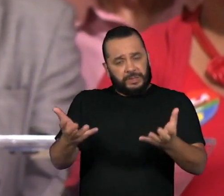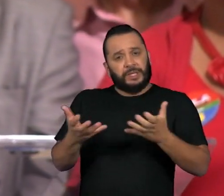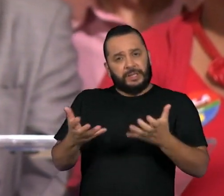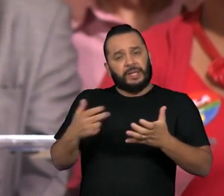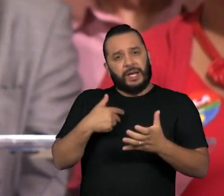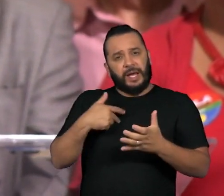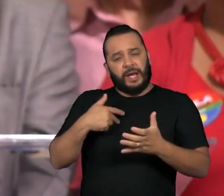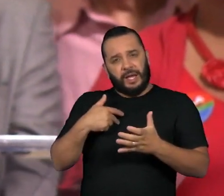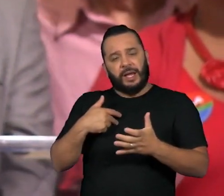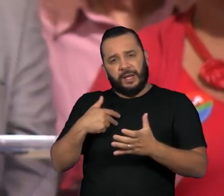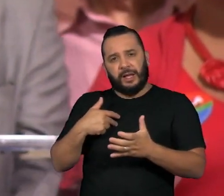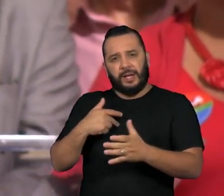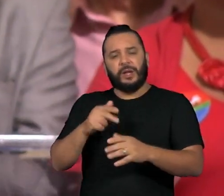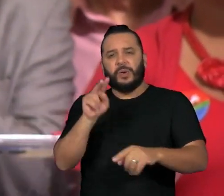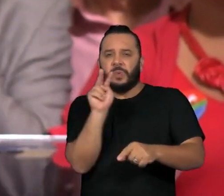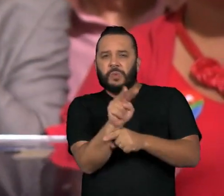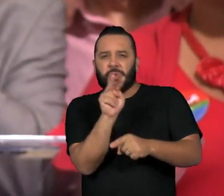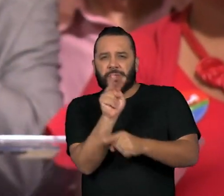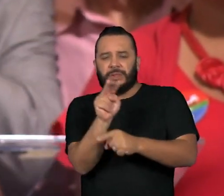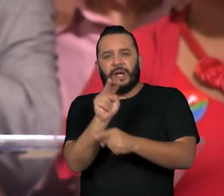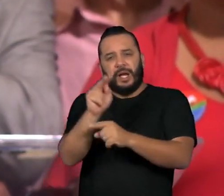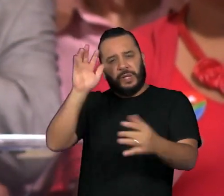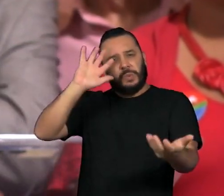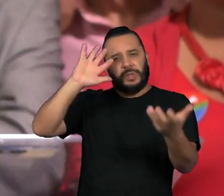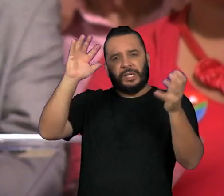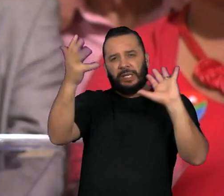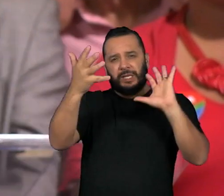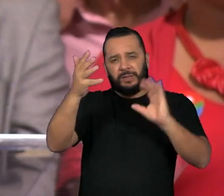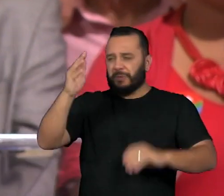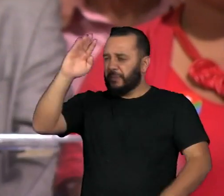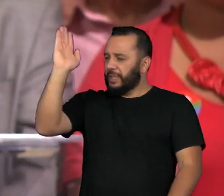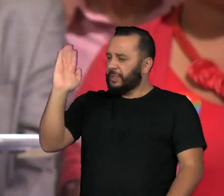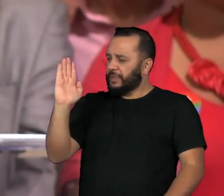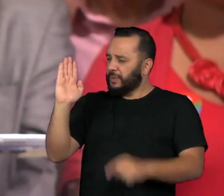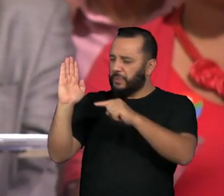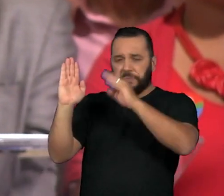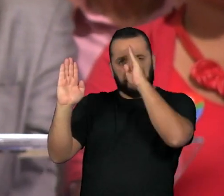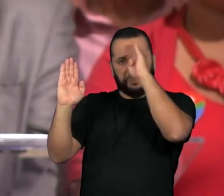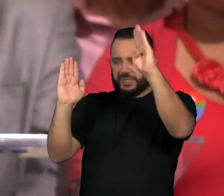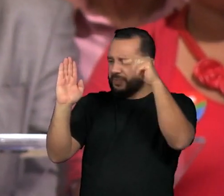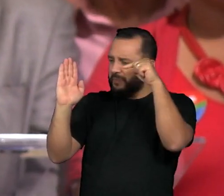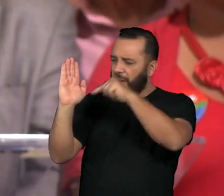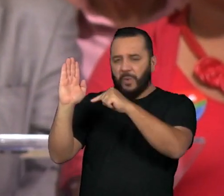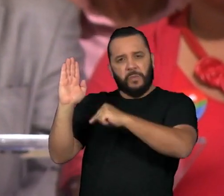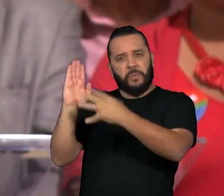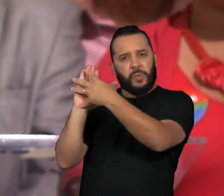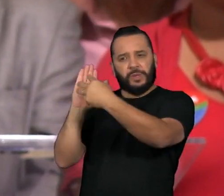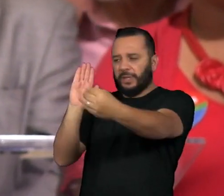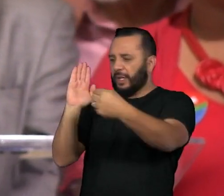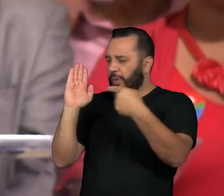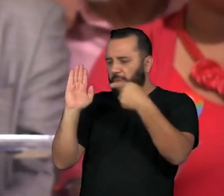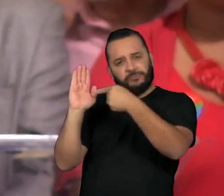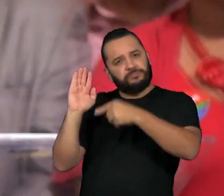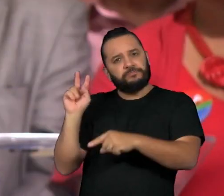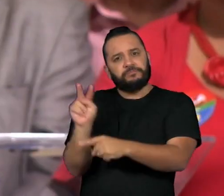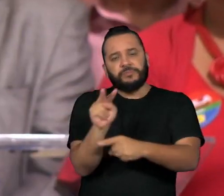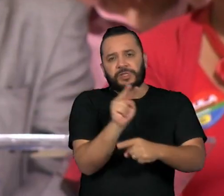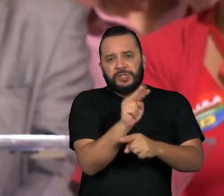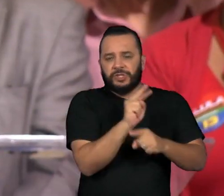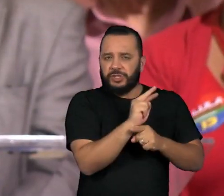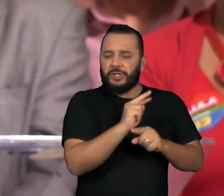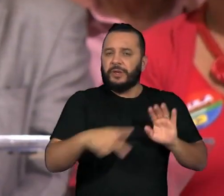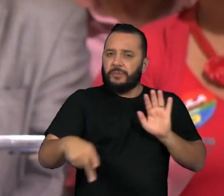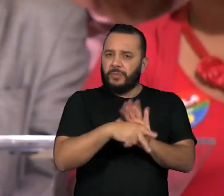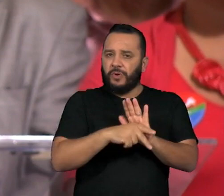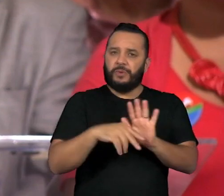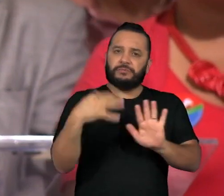protagonismo na luta contra a crise climática, protegendo todos os nossos biomas, sobretudo a floresta amazônica.